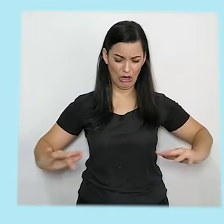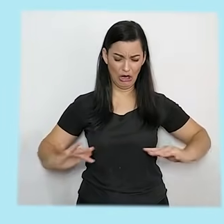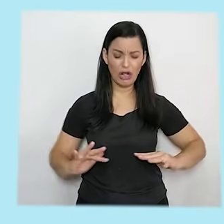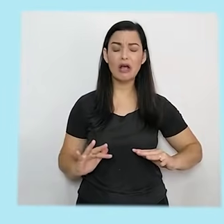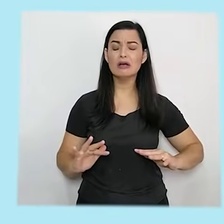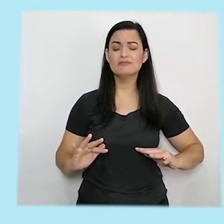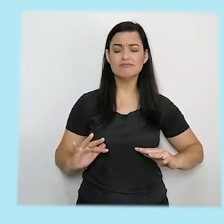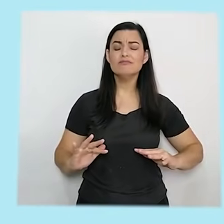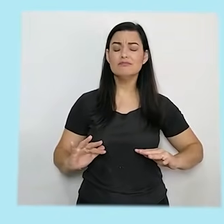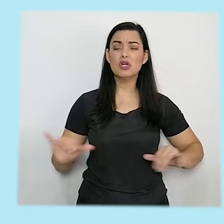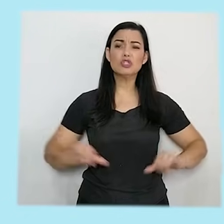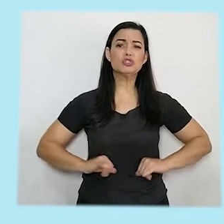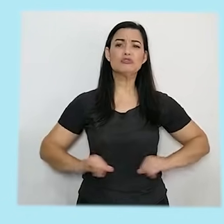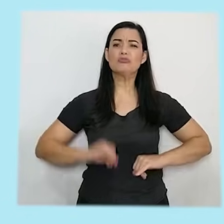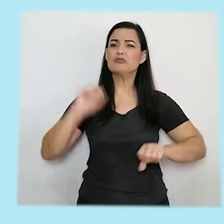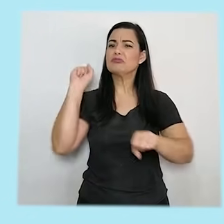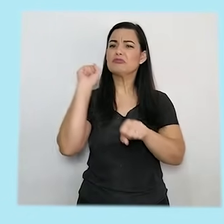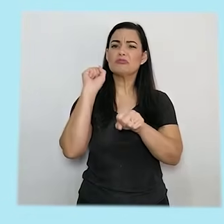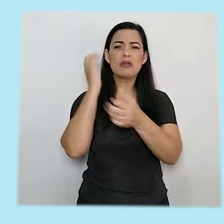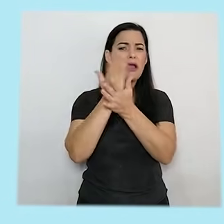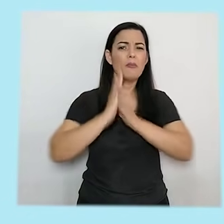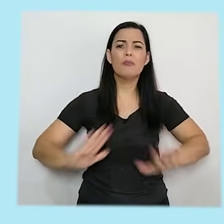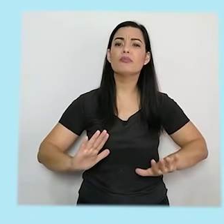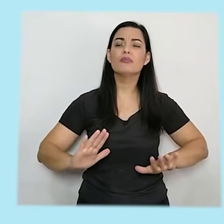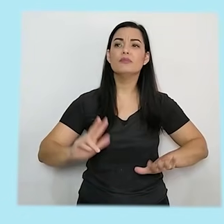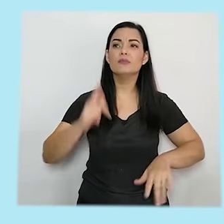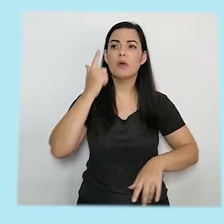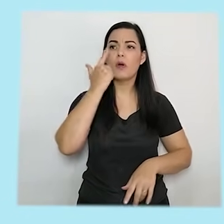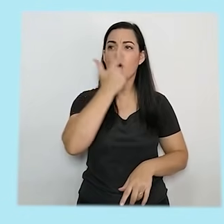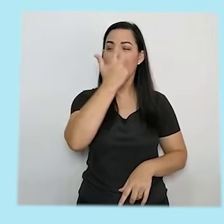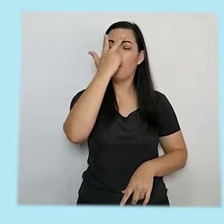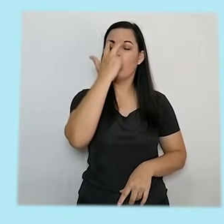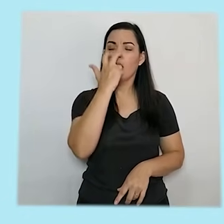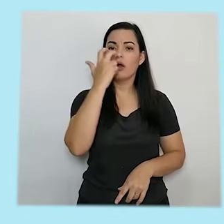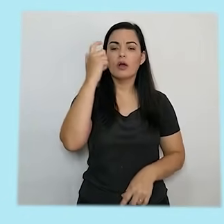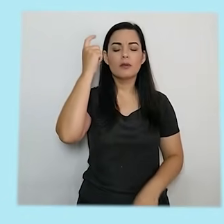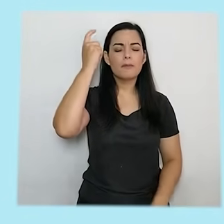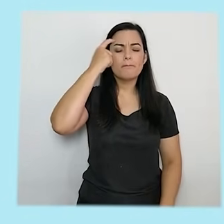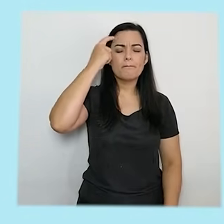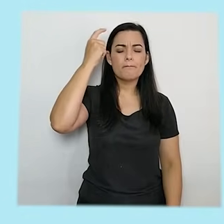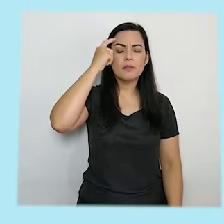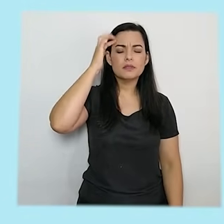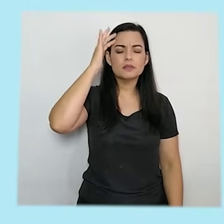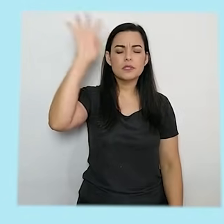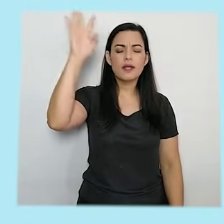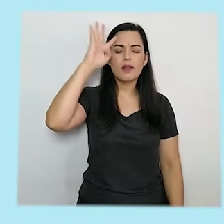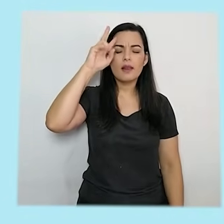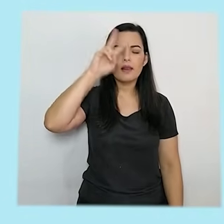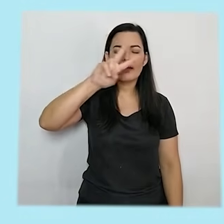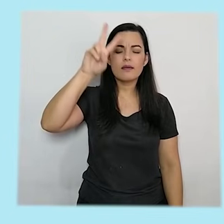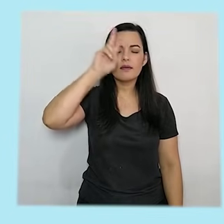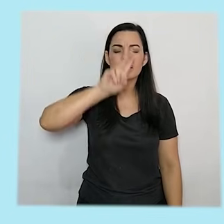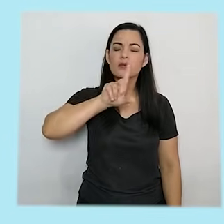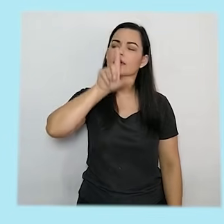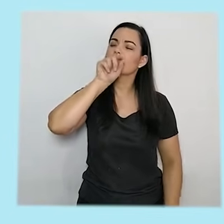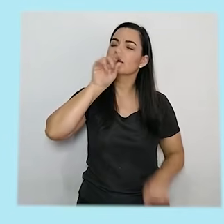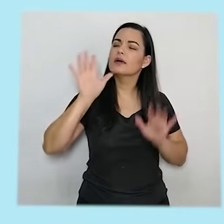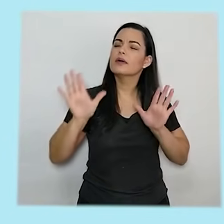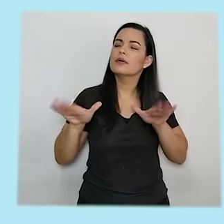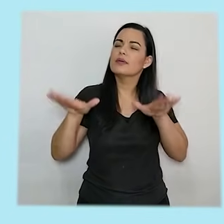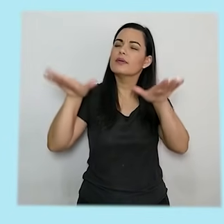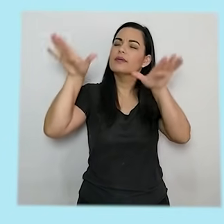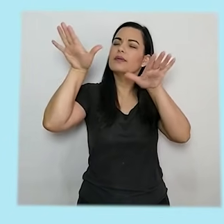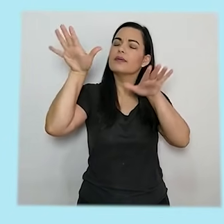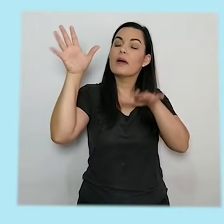olhos e o último pensamento que teve antes de cair num sono parecido com a morte foi para as